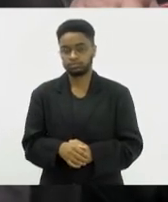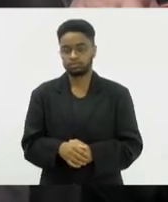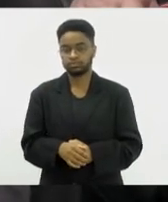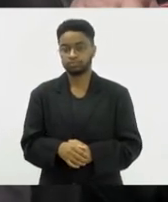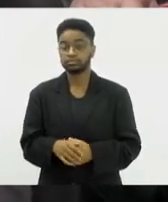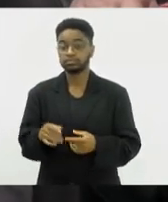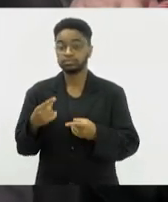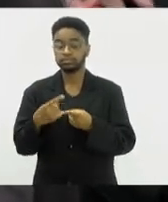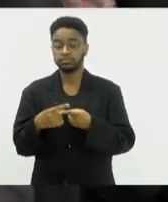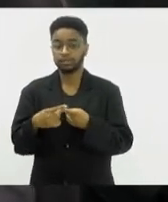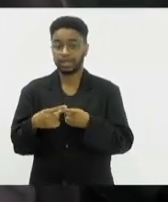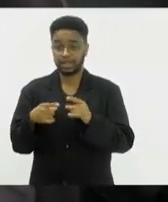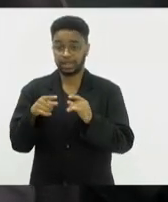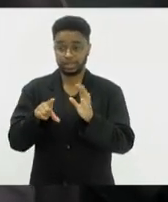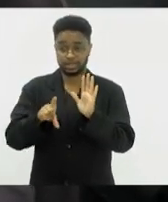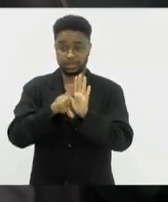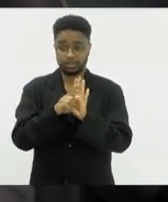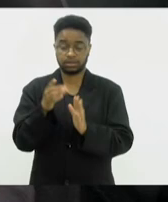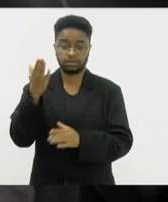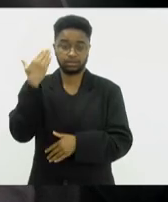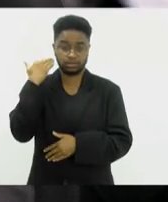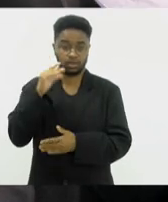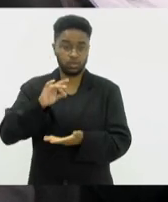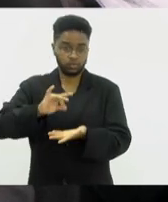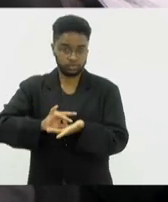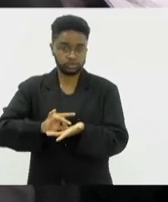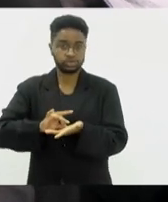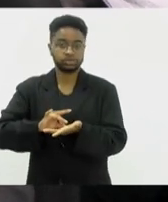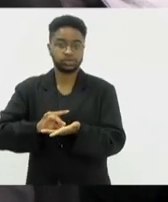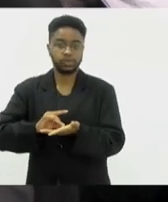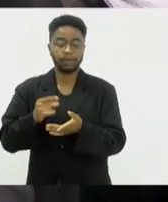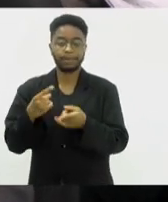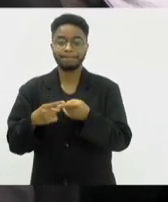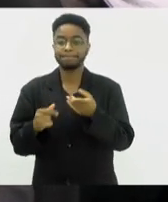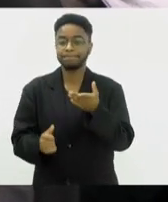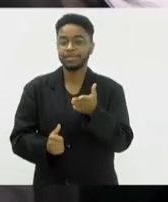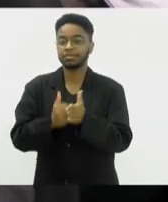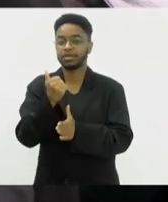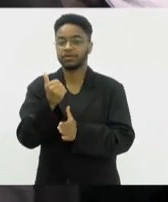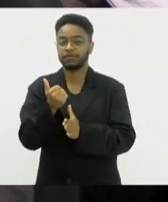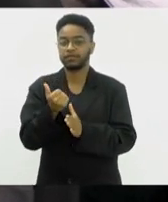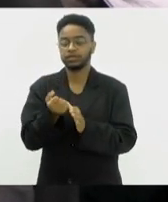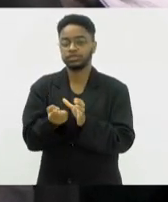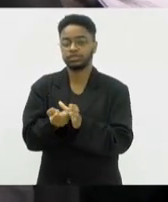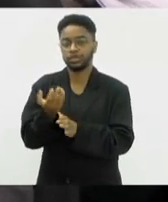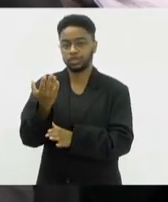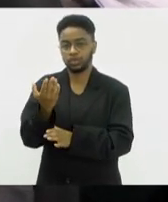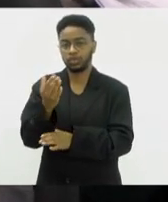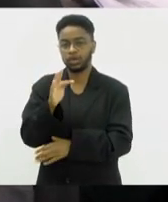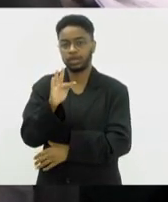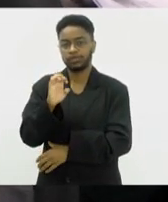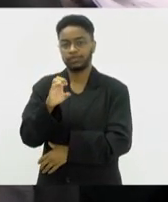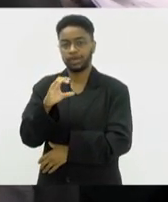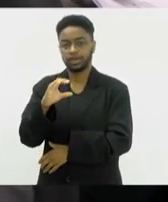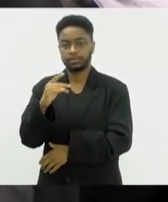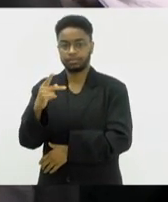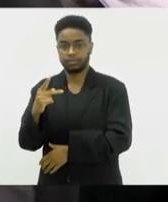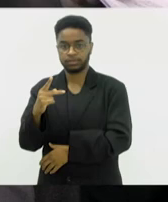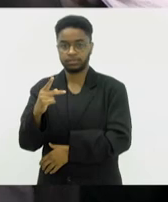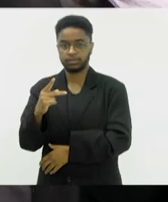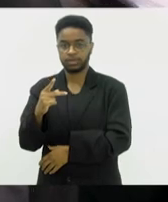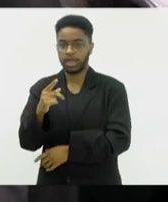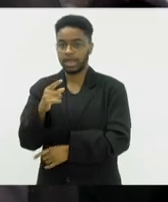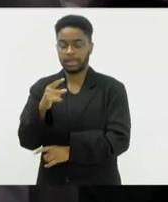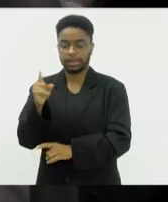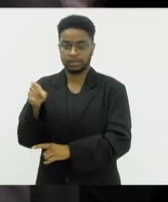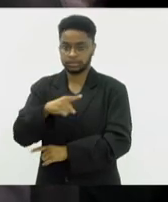Porque a lei anterior, a original, que pela primeira vez ela instituiu o FECP, ela acabou revogada,